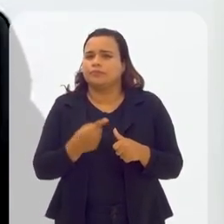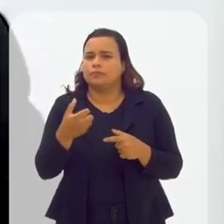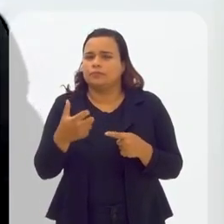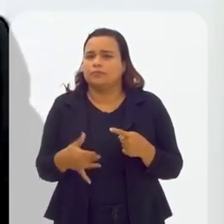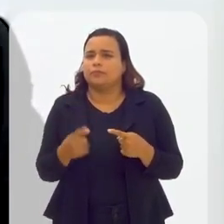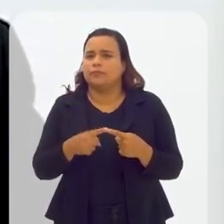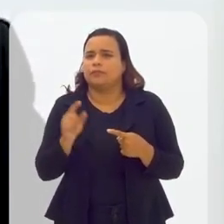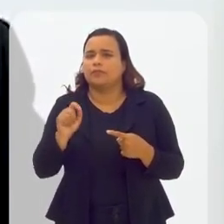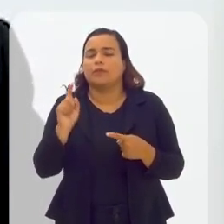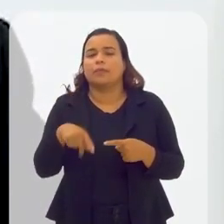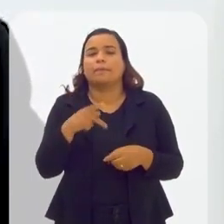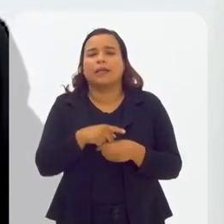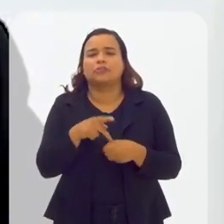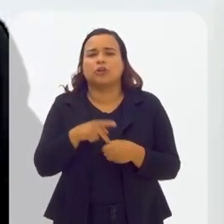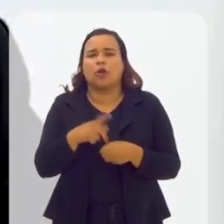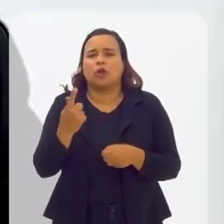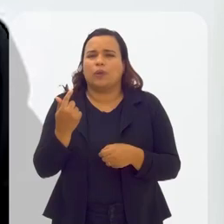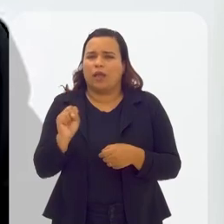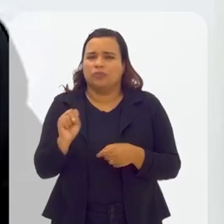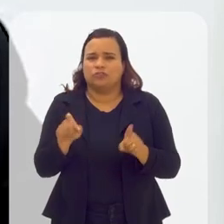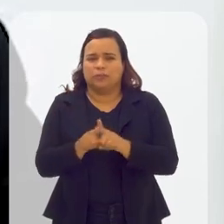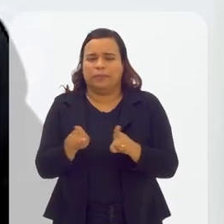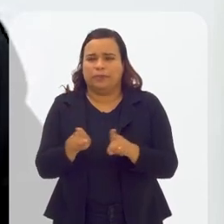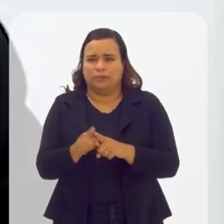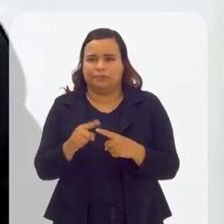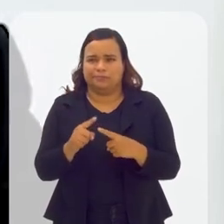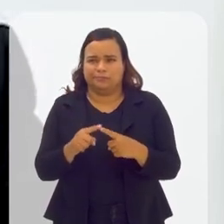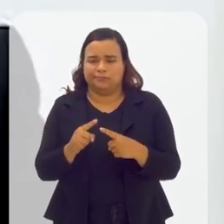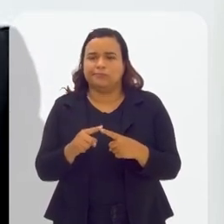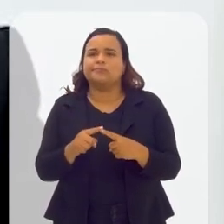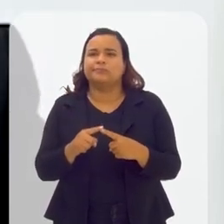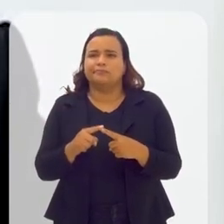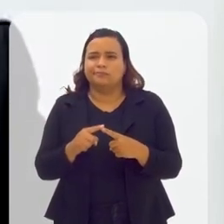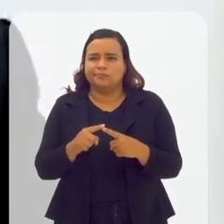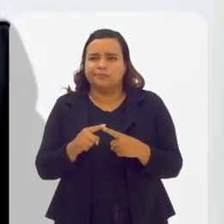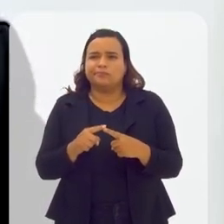O primeiro, evidentemente, que é petróleo e gás, tá?